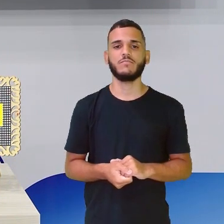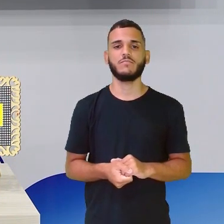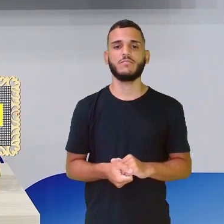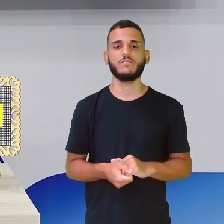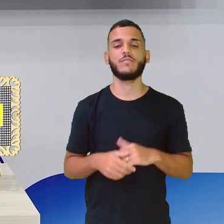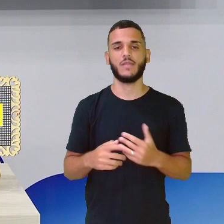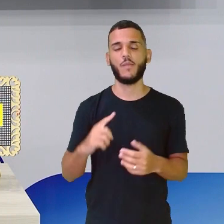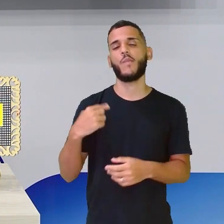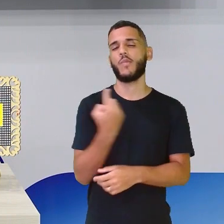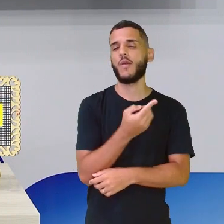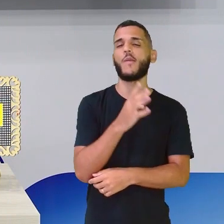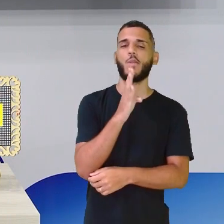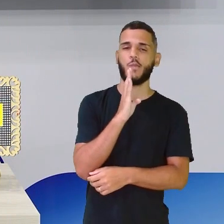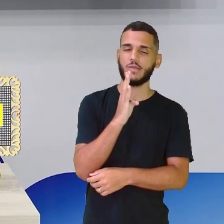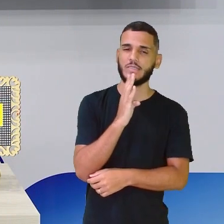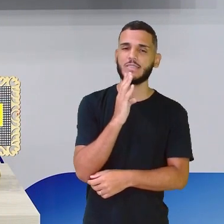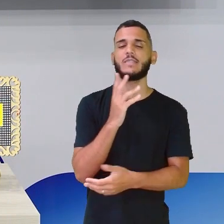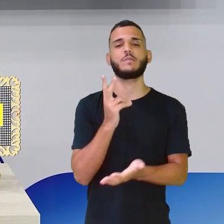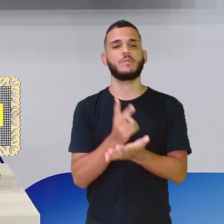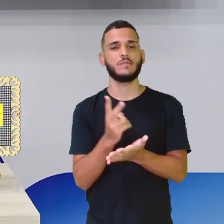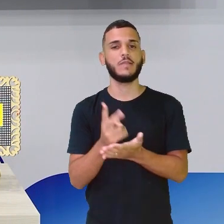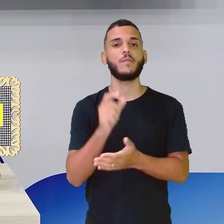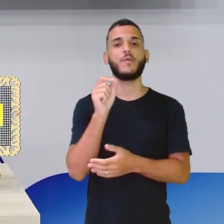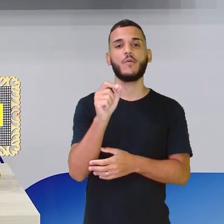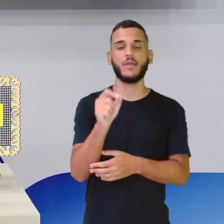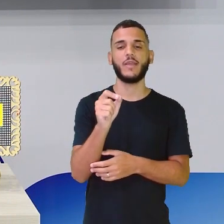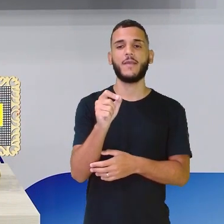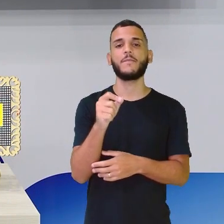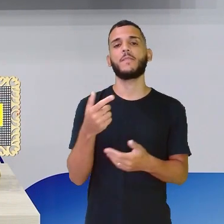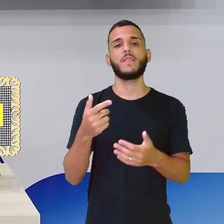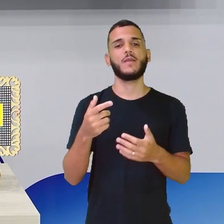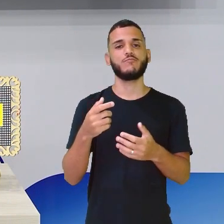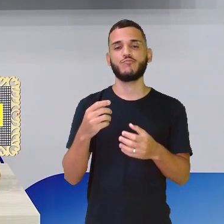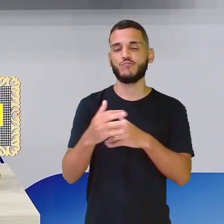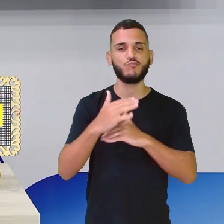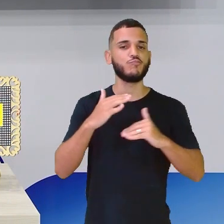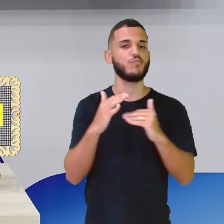porque a gente vai conhecendo mais o trabalho desses autores, tá?